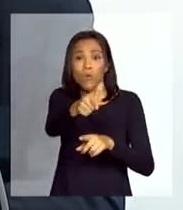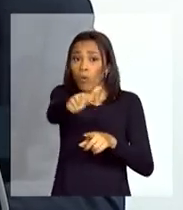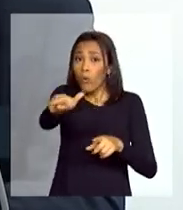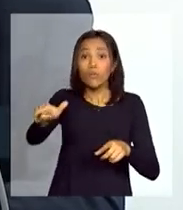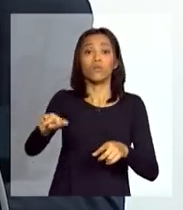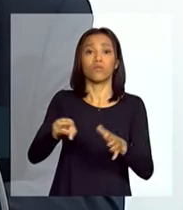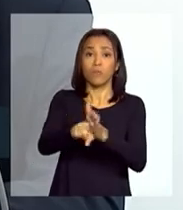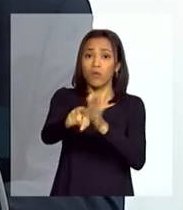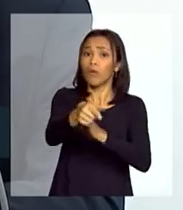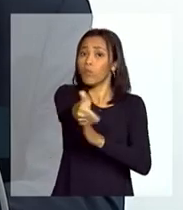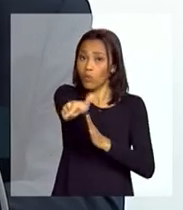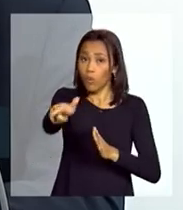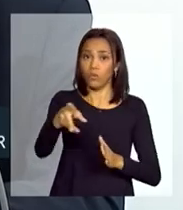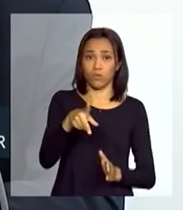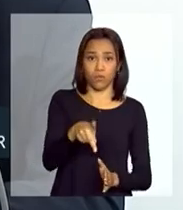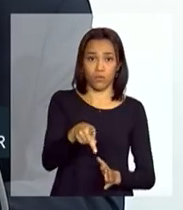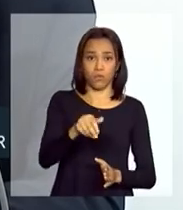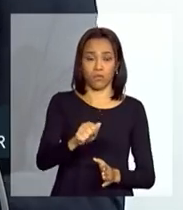tiver